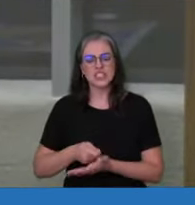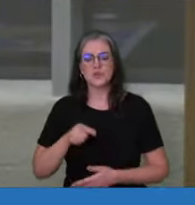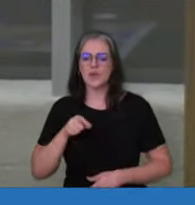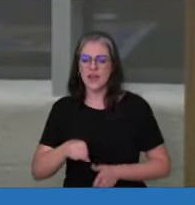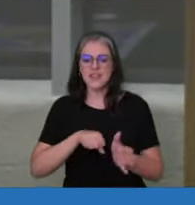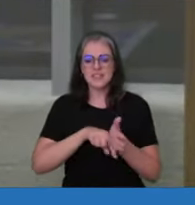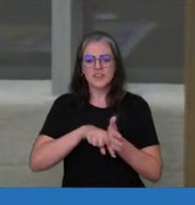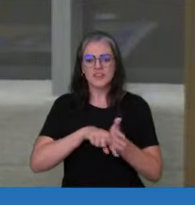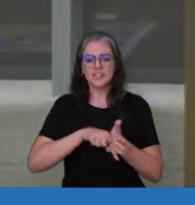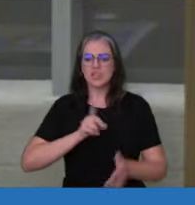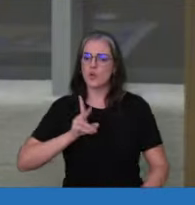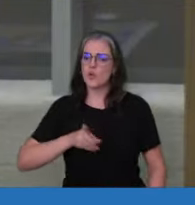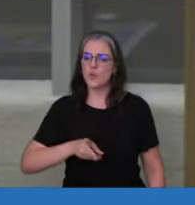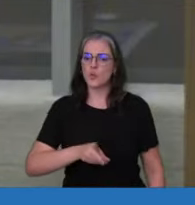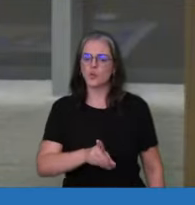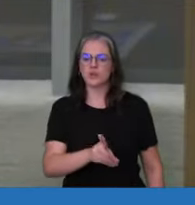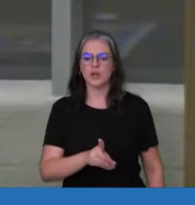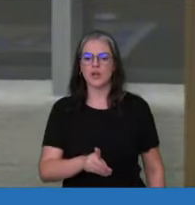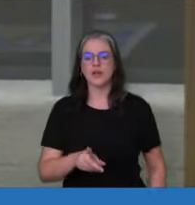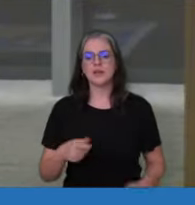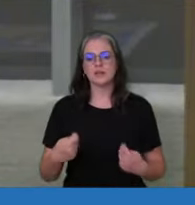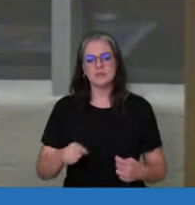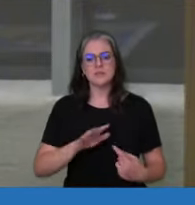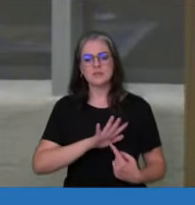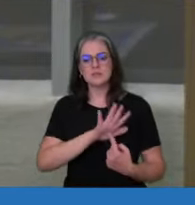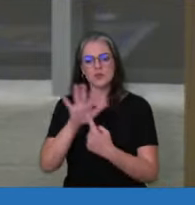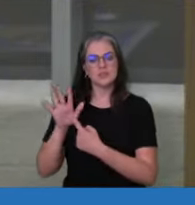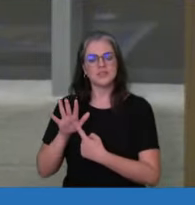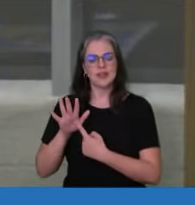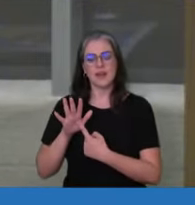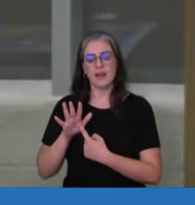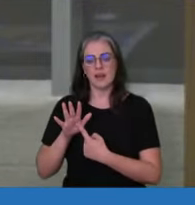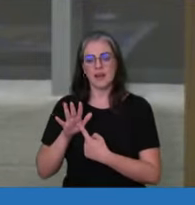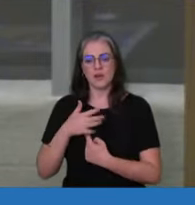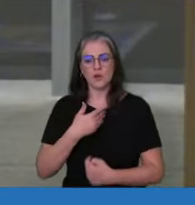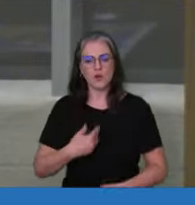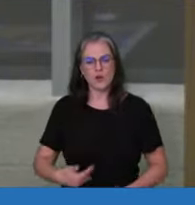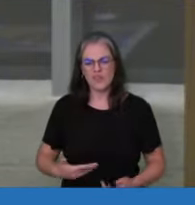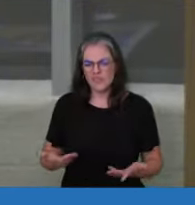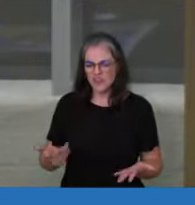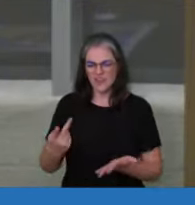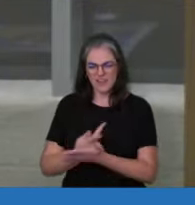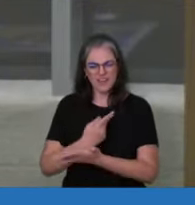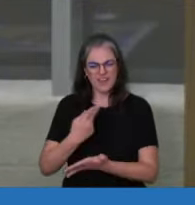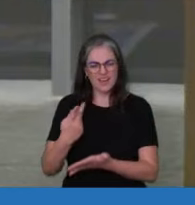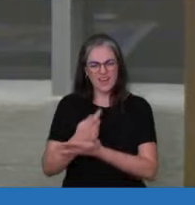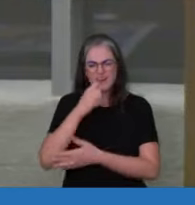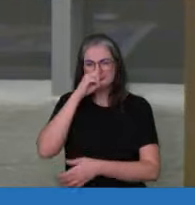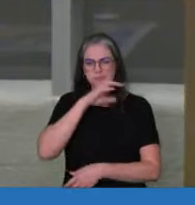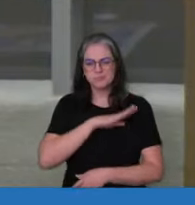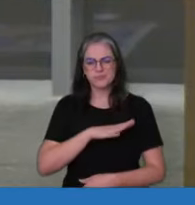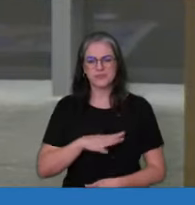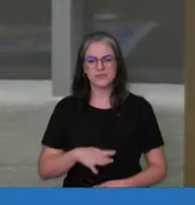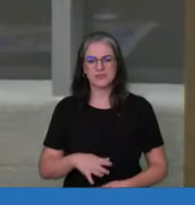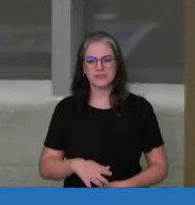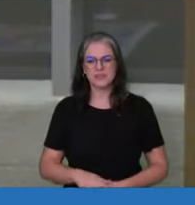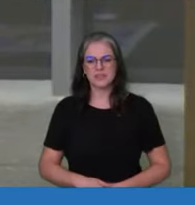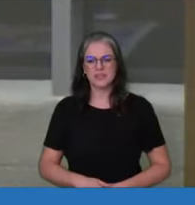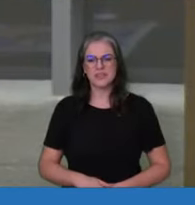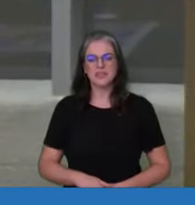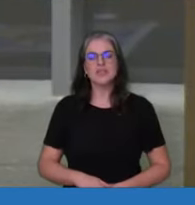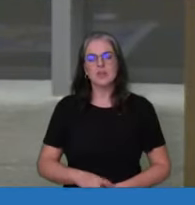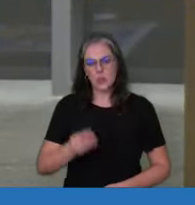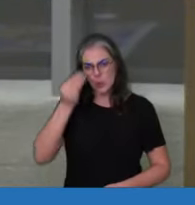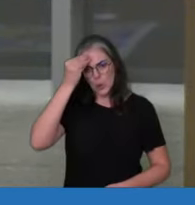investigações continuem, mostrando que o Estado brasileiro é conivente e apertou a arma que